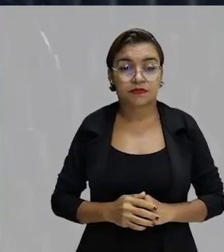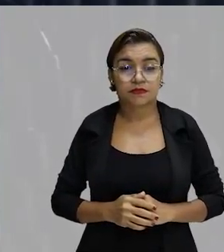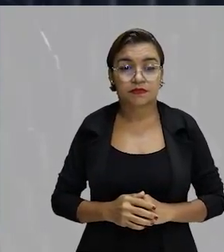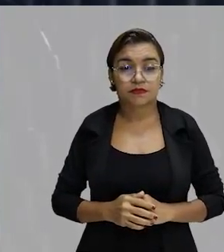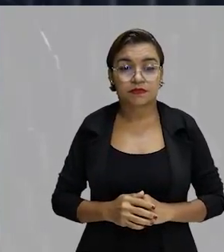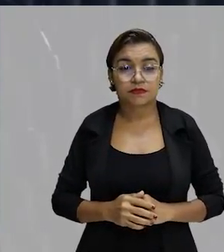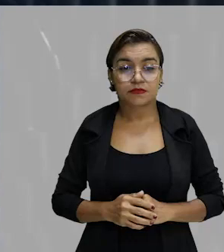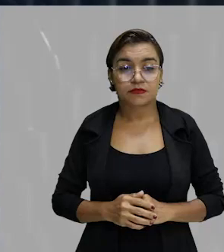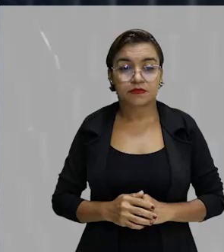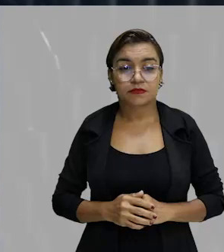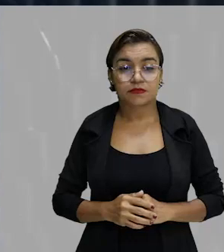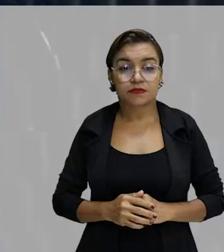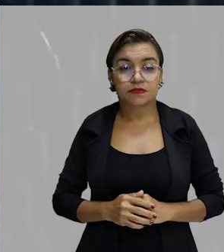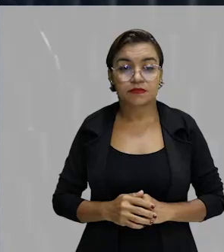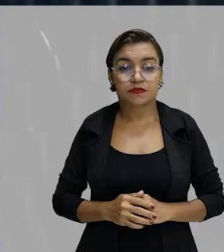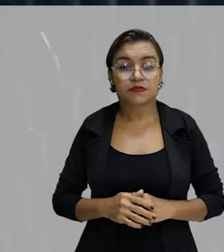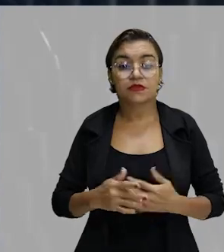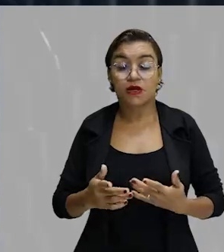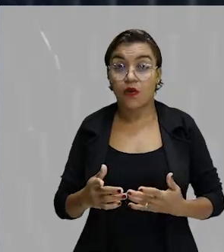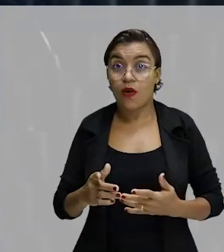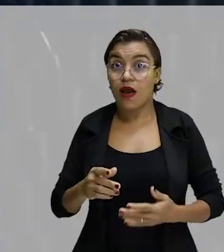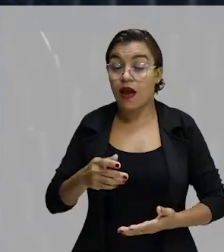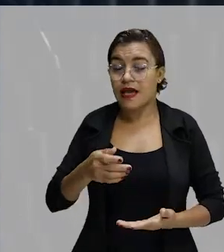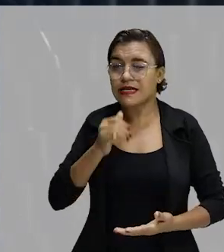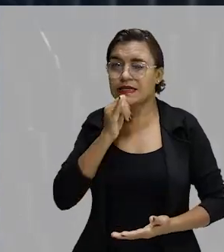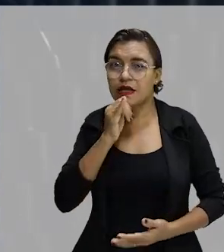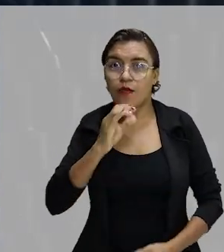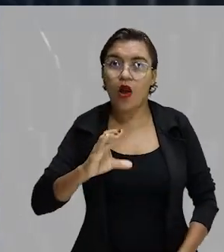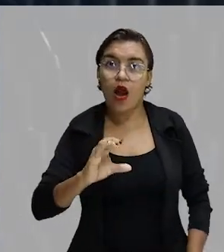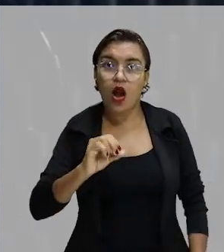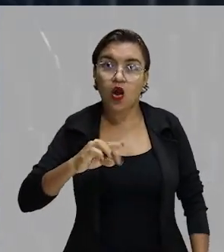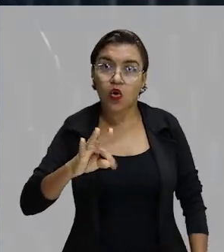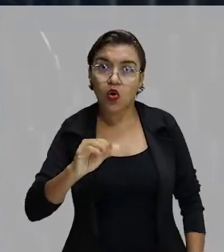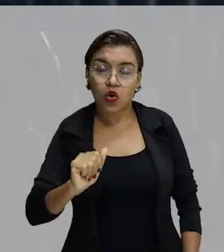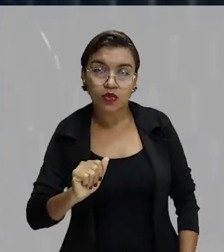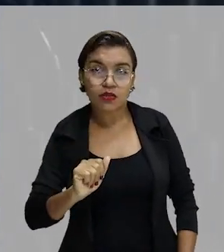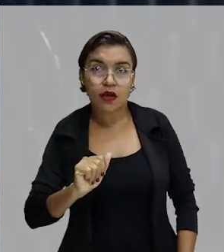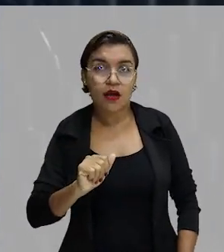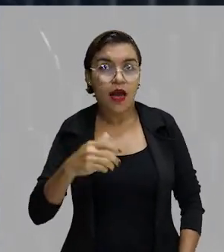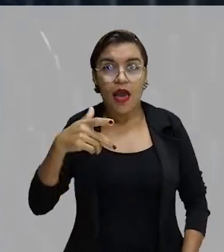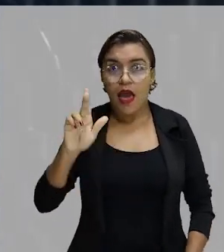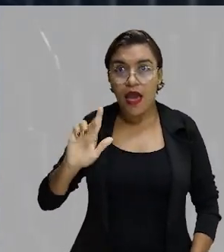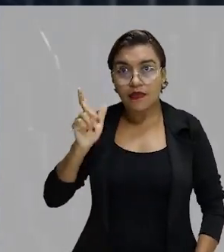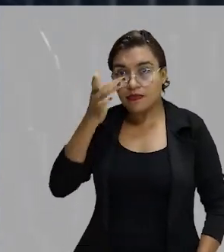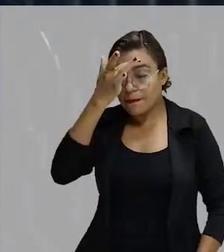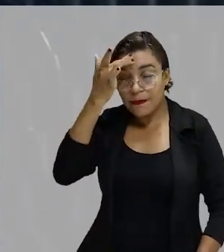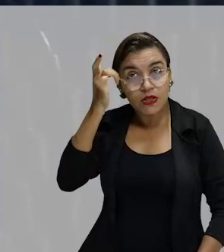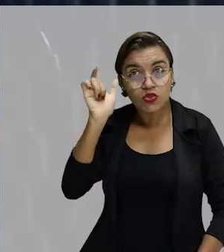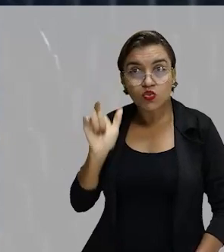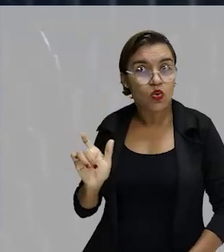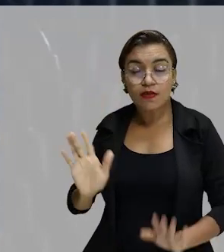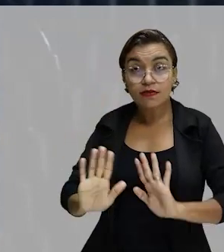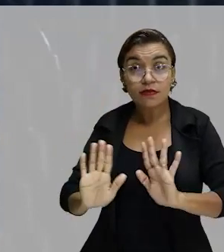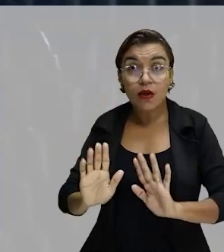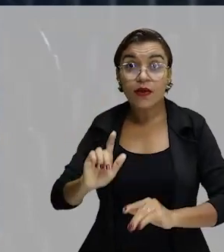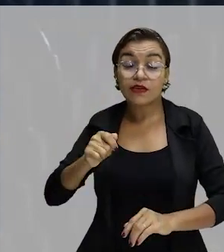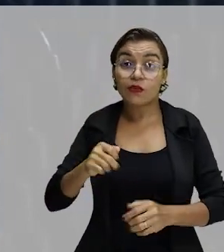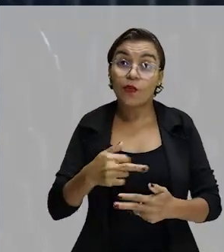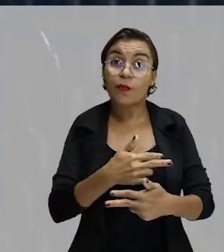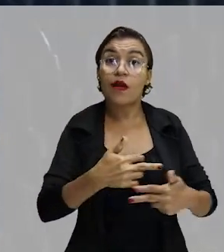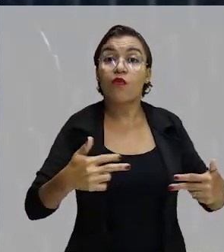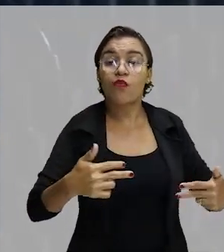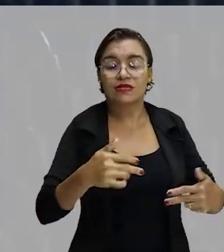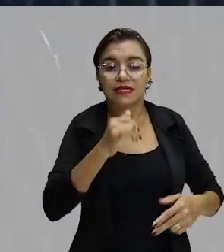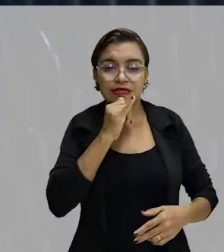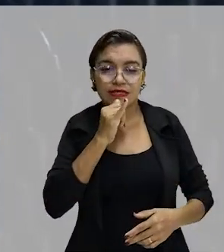é uma pessoa. Então, eu estou falando de algo que é um objeto, é uma coisa, por isso que eu uso o pronome it. Então, seria why not?